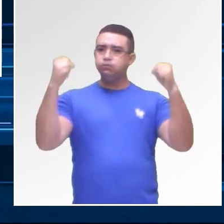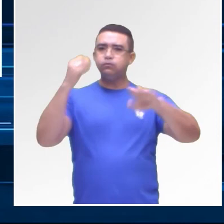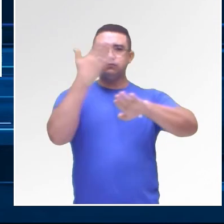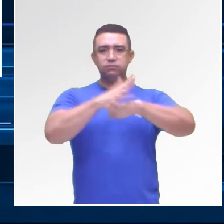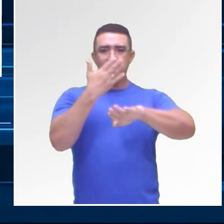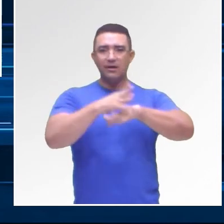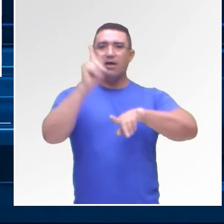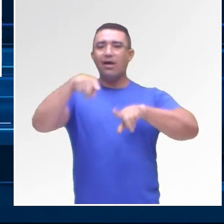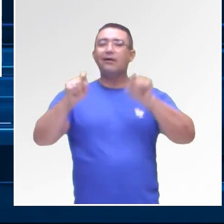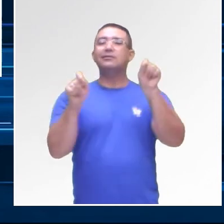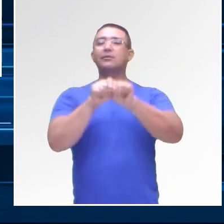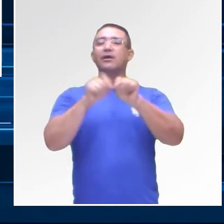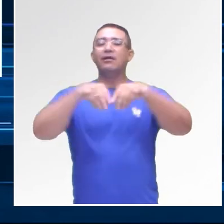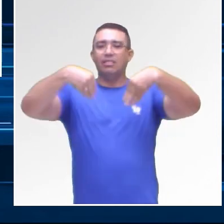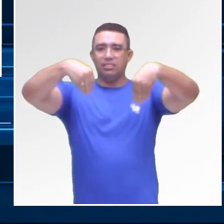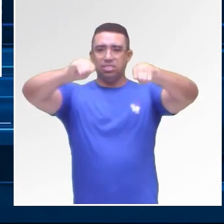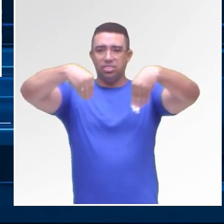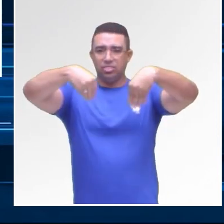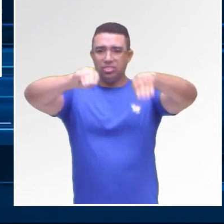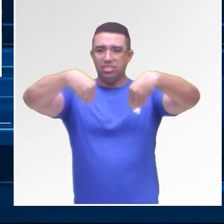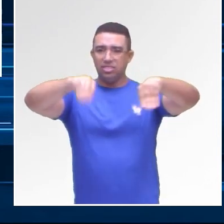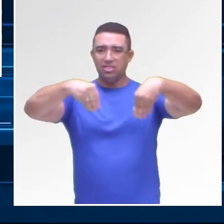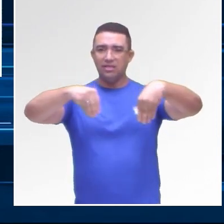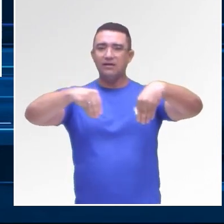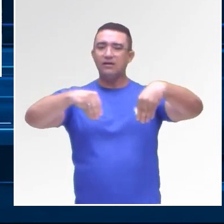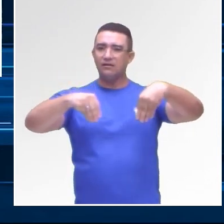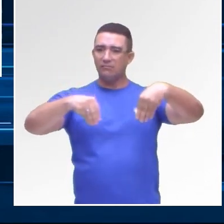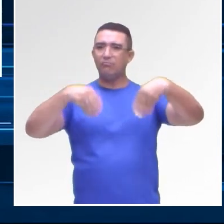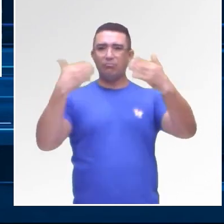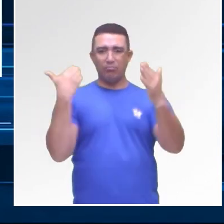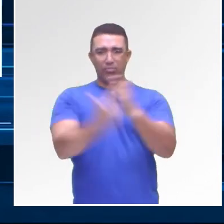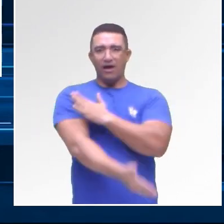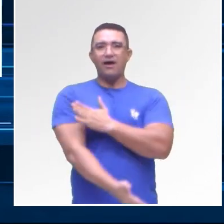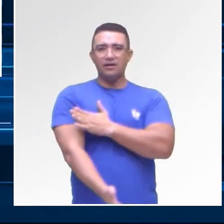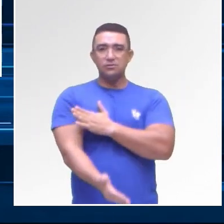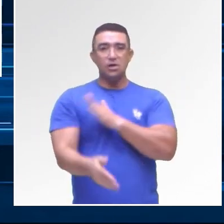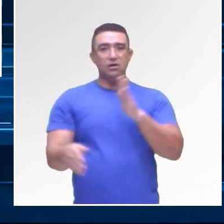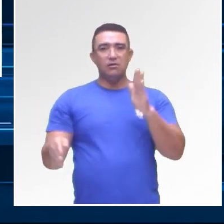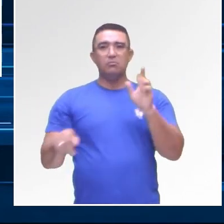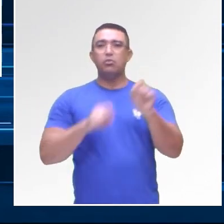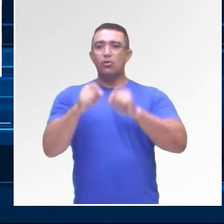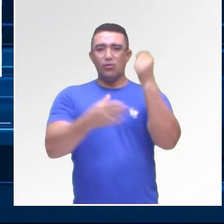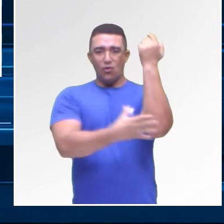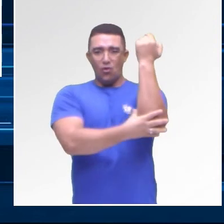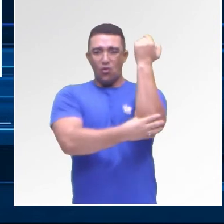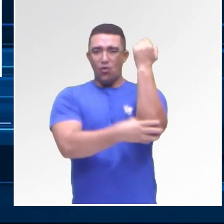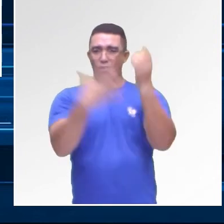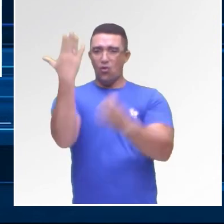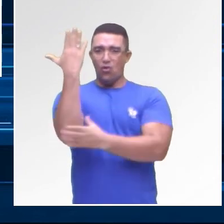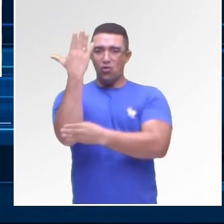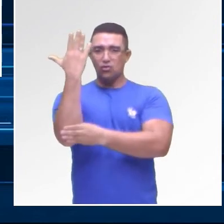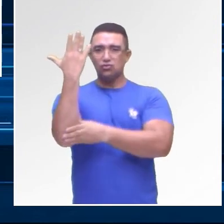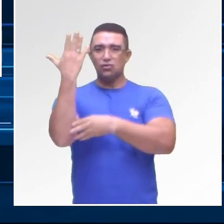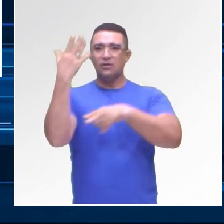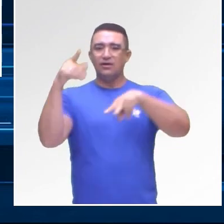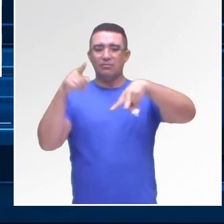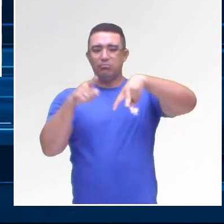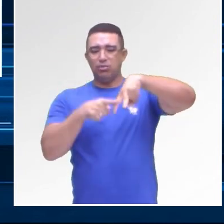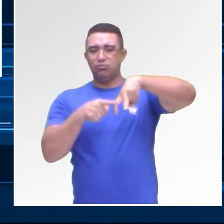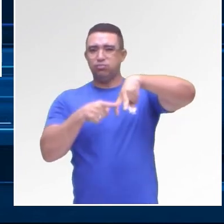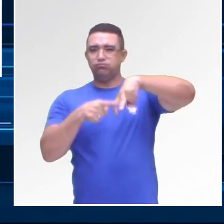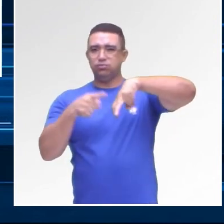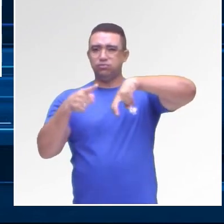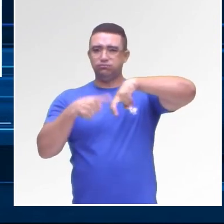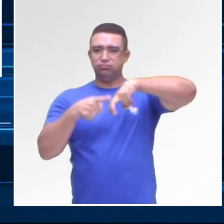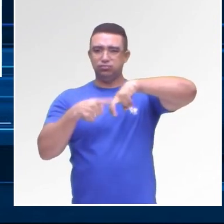da flexibilidade articular. E aí eu tenho uma coisa para falar para vocês. A gente